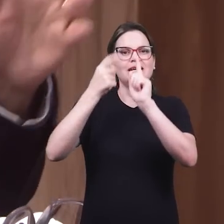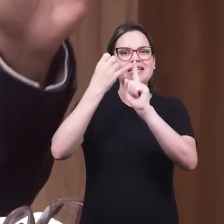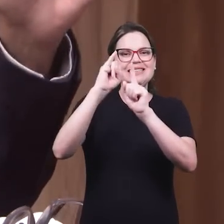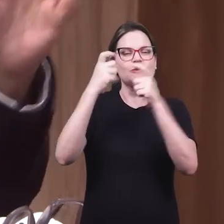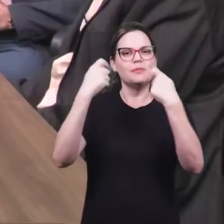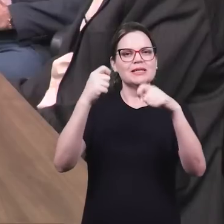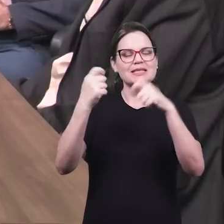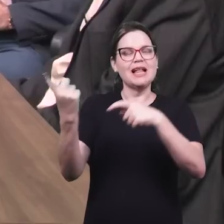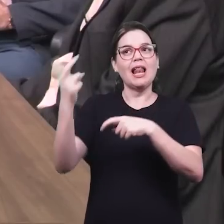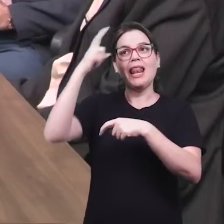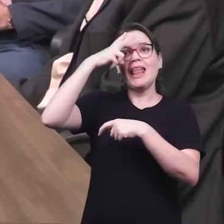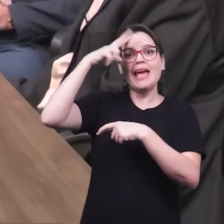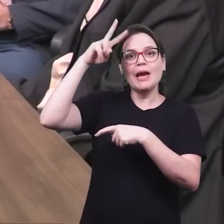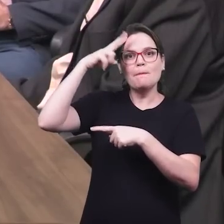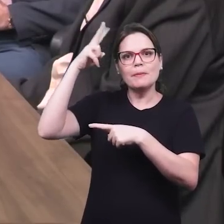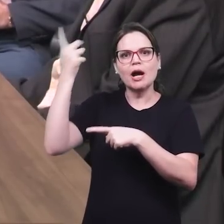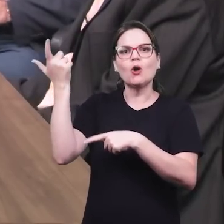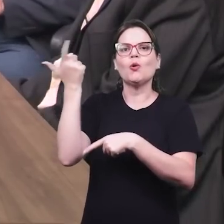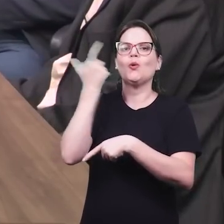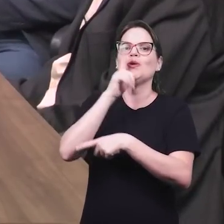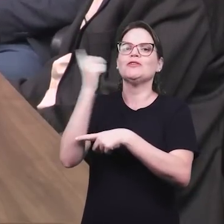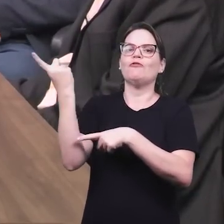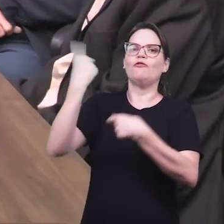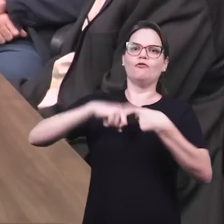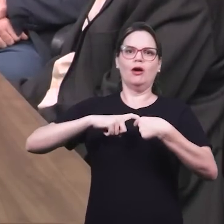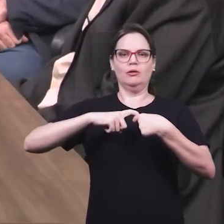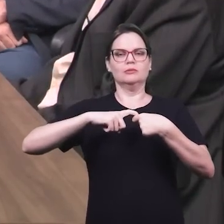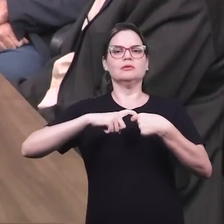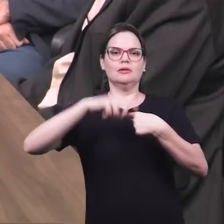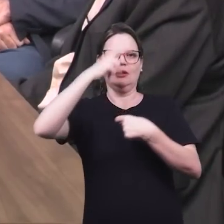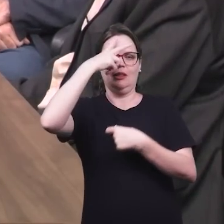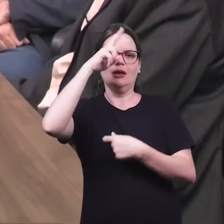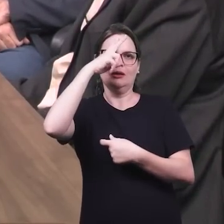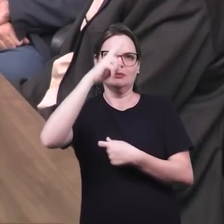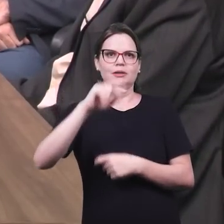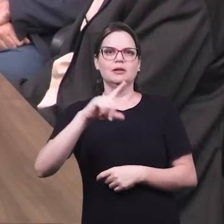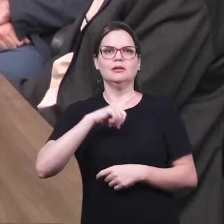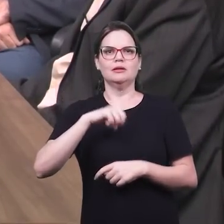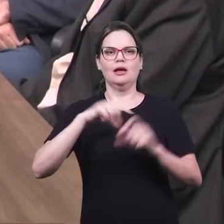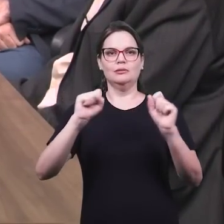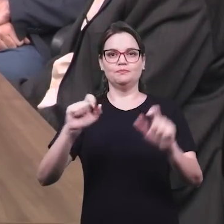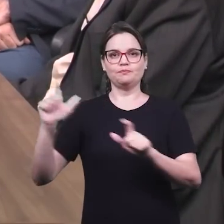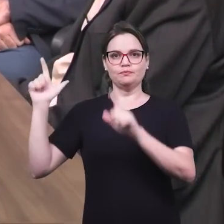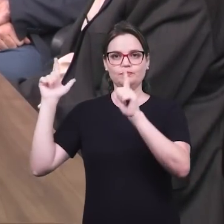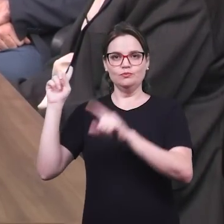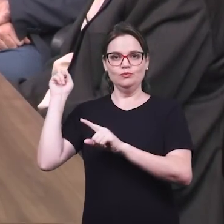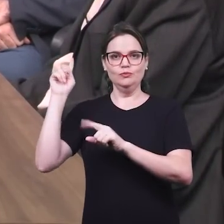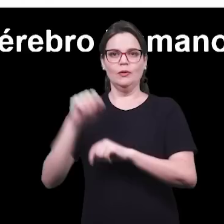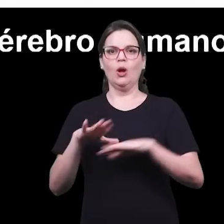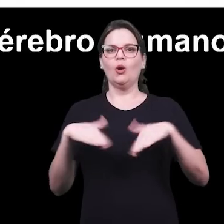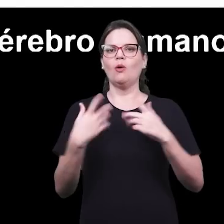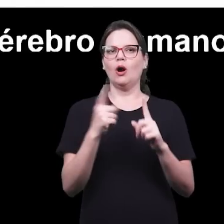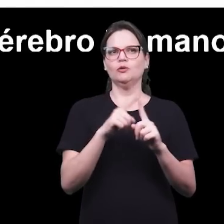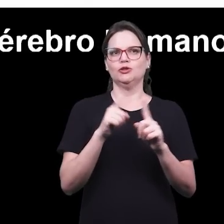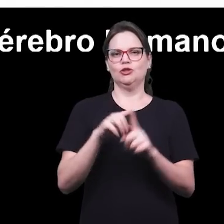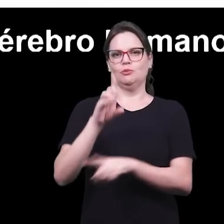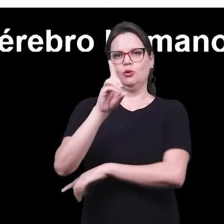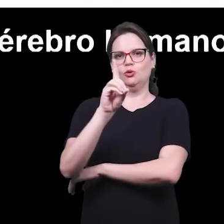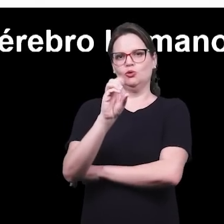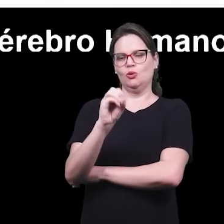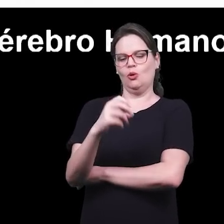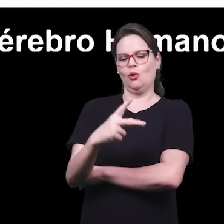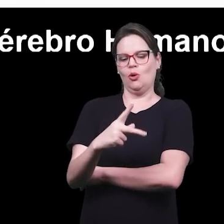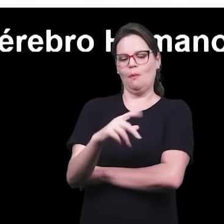armazenada. Então, a gente está vendo até ali numa projeção de uma figura, né, que molécula química é essa responsável,